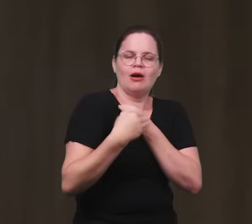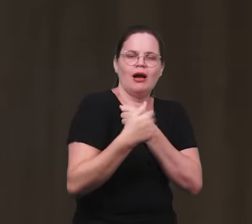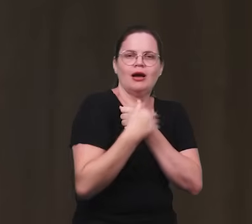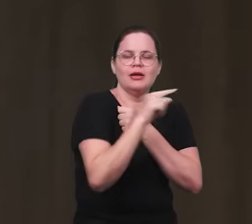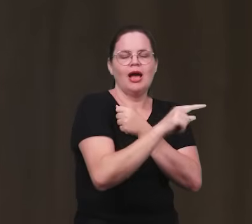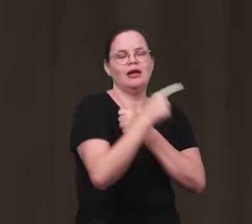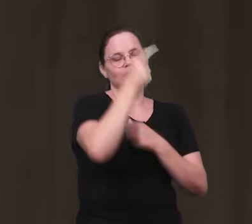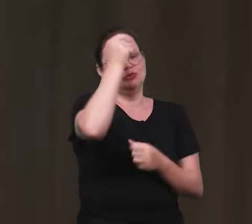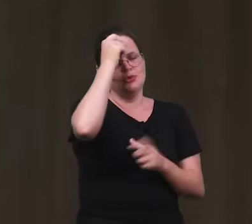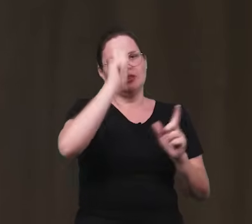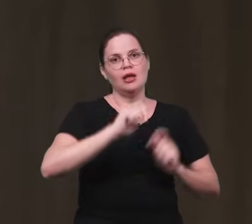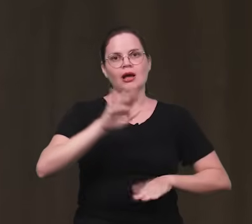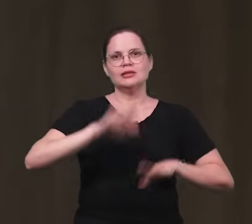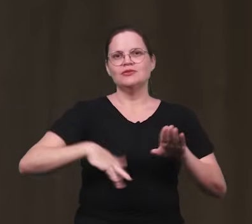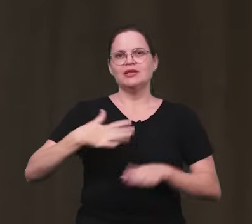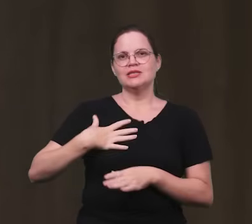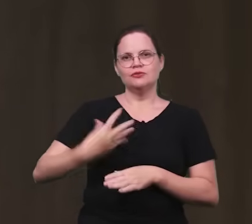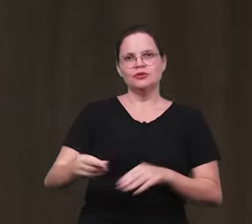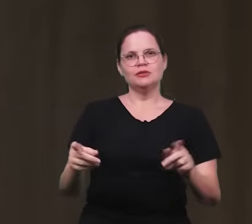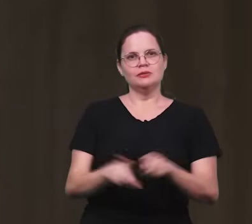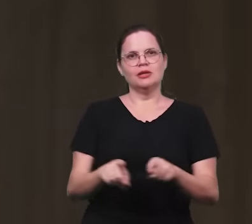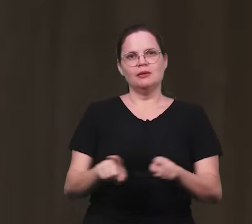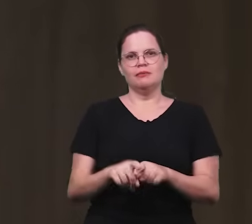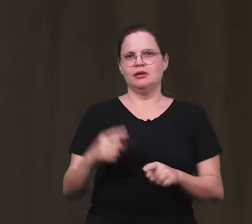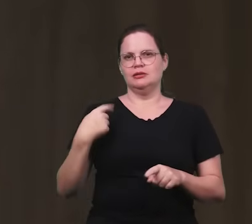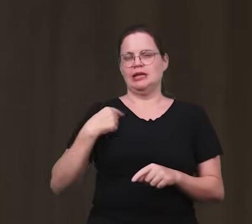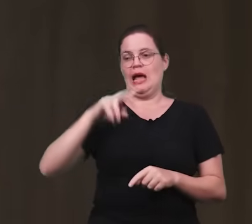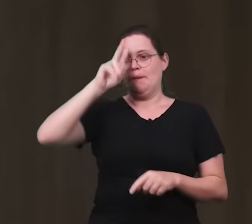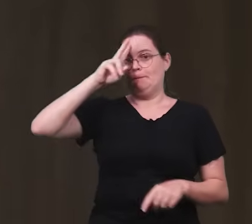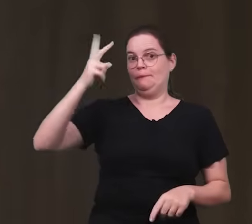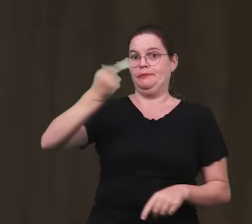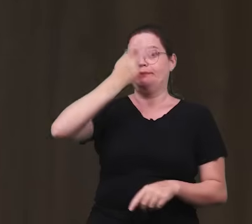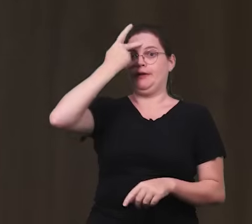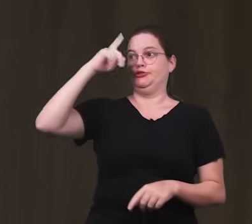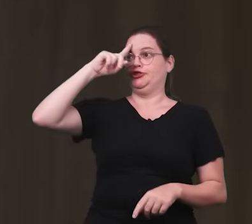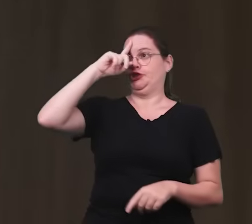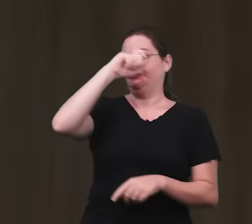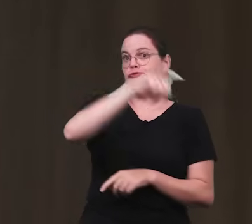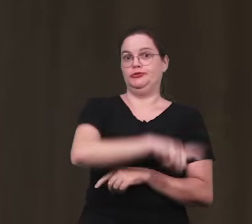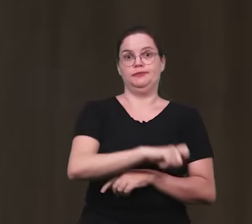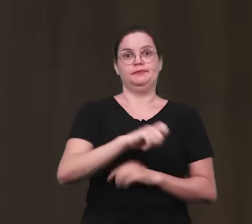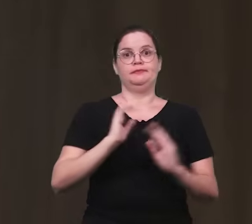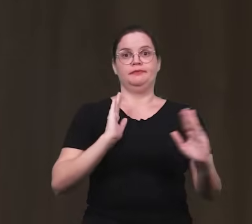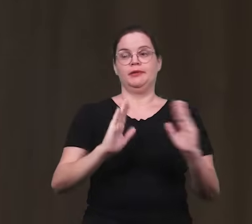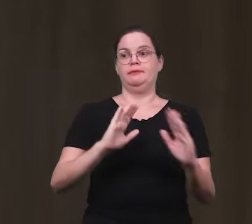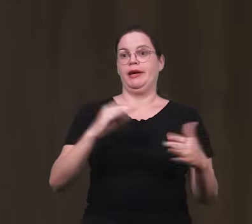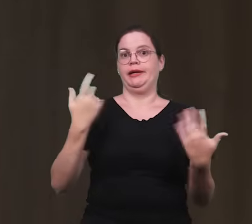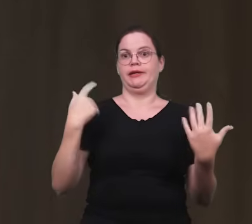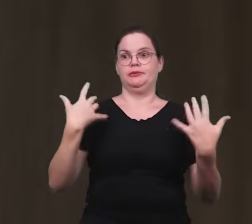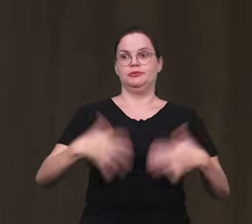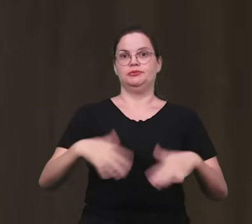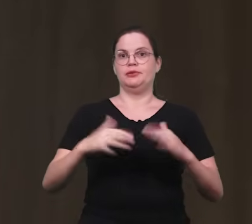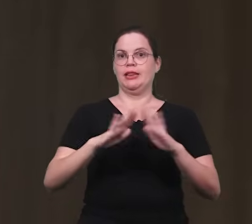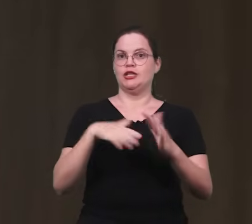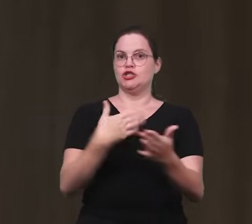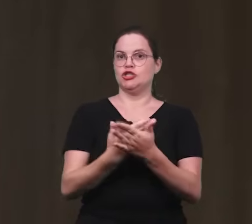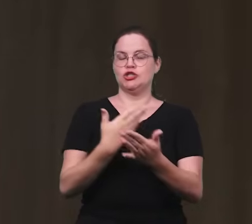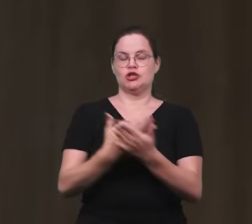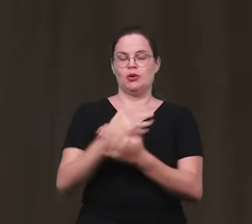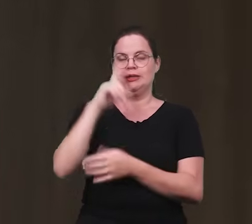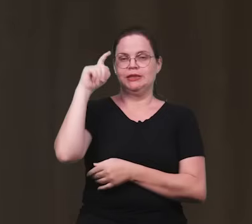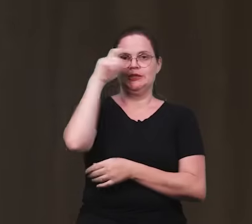né, estão tendo um momento ali às vezes de rebeldia, ou estão passando por um momento difícil na escola, não estão com notas